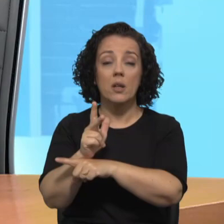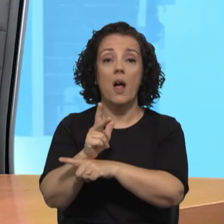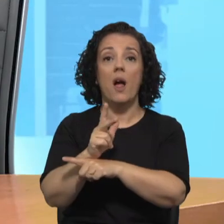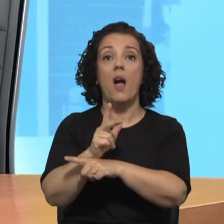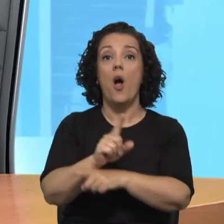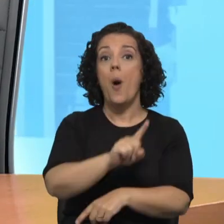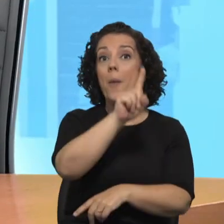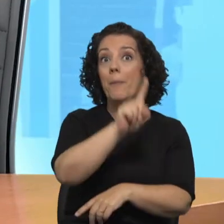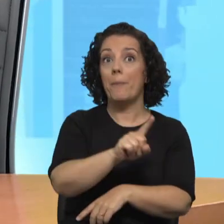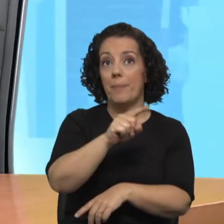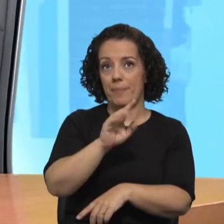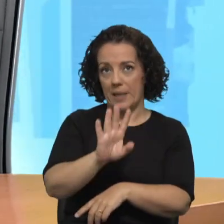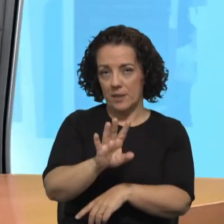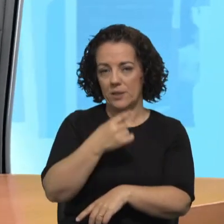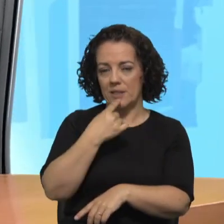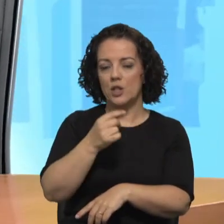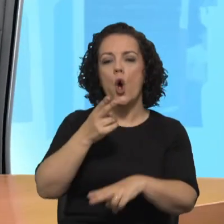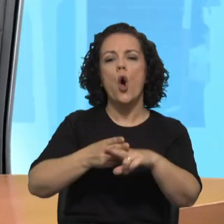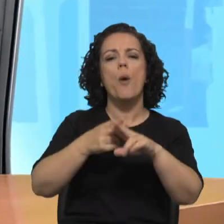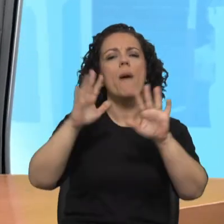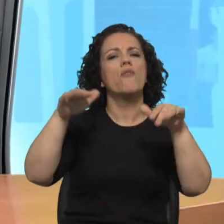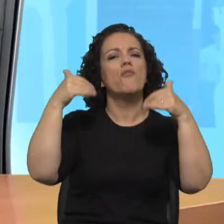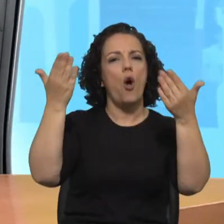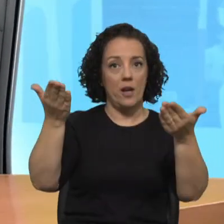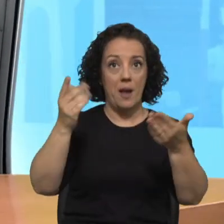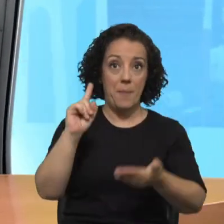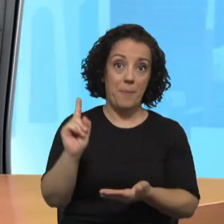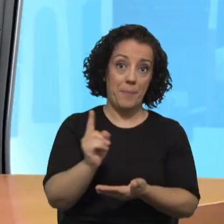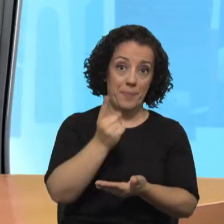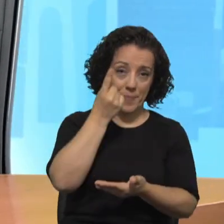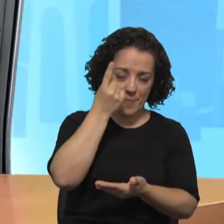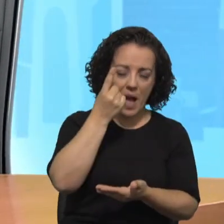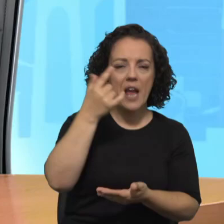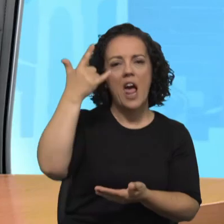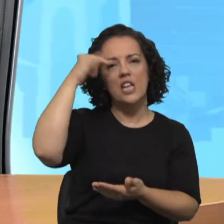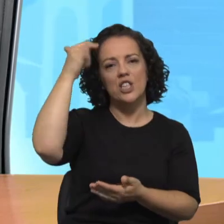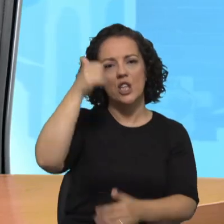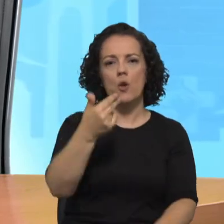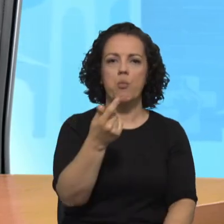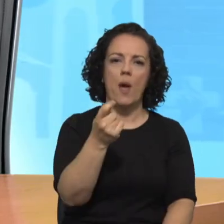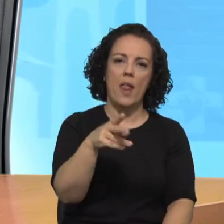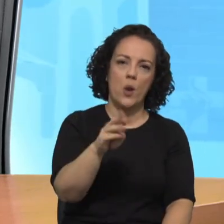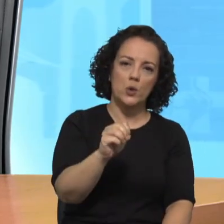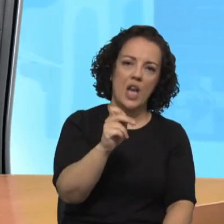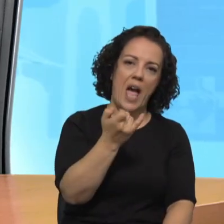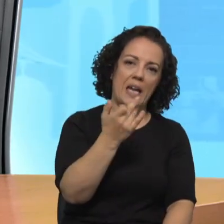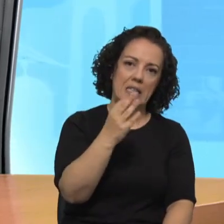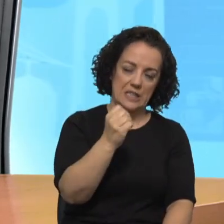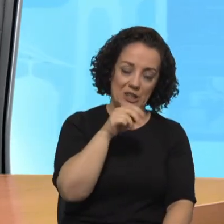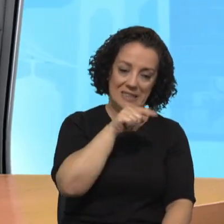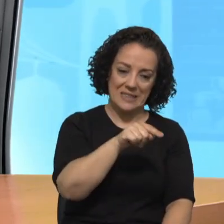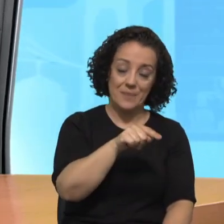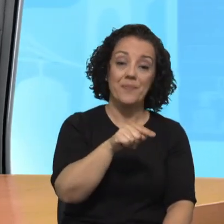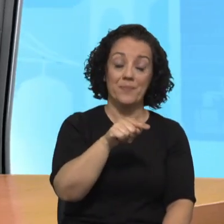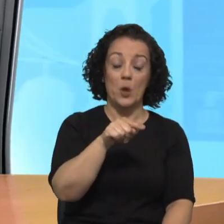primeira, que foi, eu estou a falar das de fora de Roma. Sim. A primeira foi em Buenos Aires. E isso foi o pretexto, curiosamente. Aliás, o mote